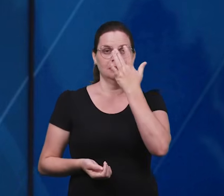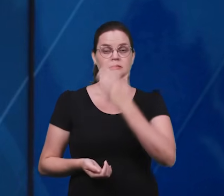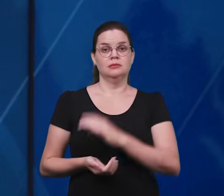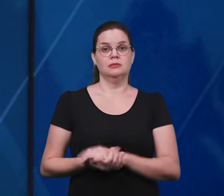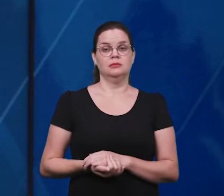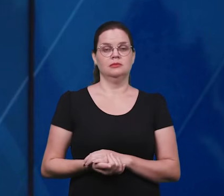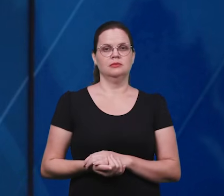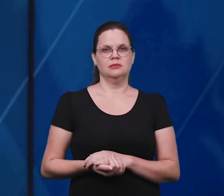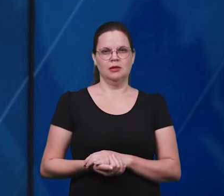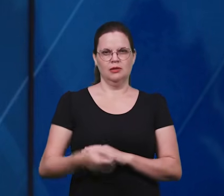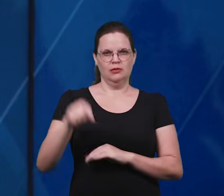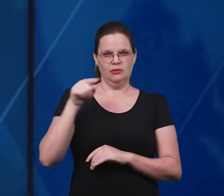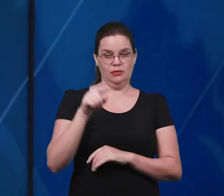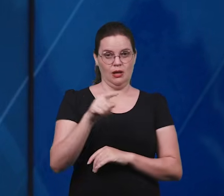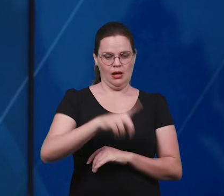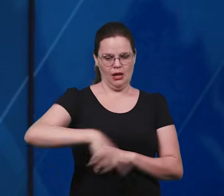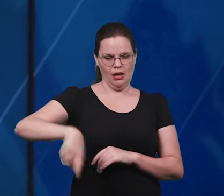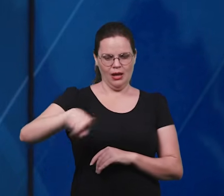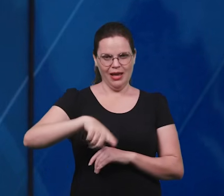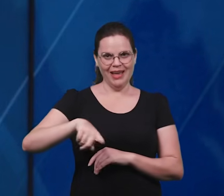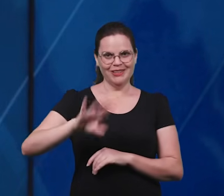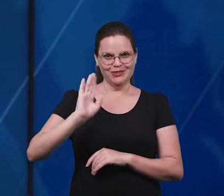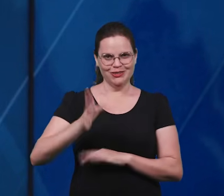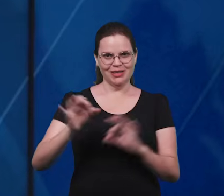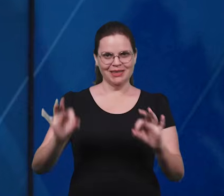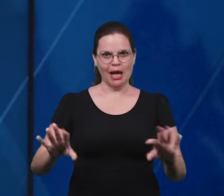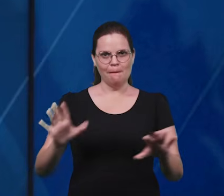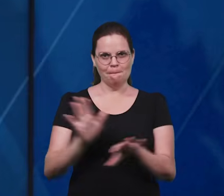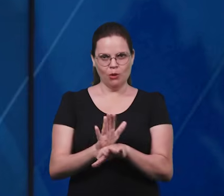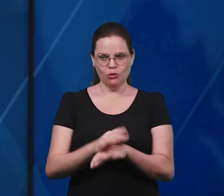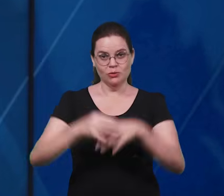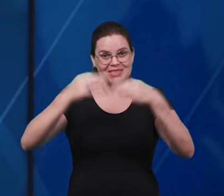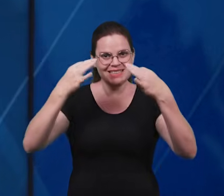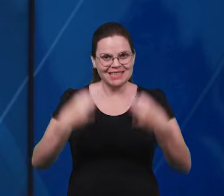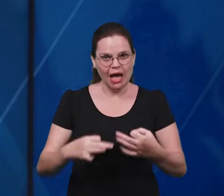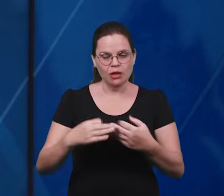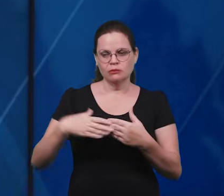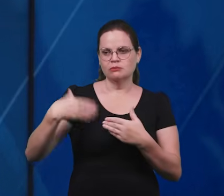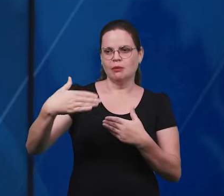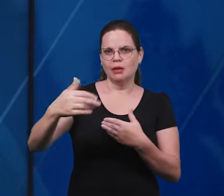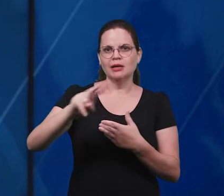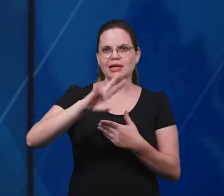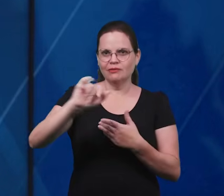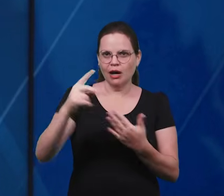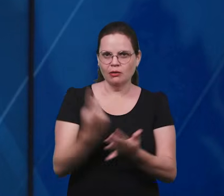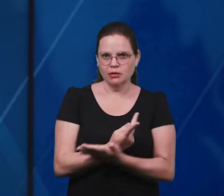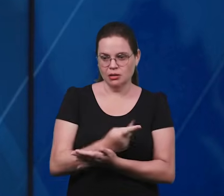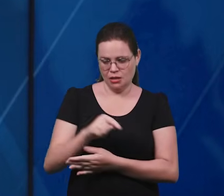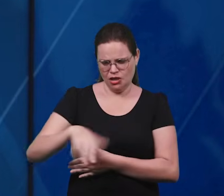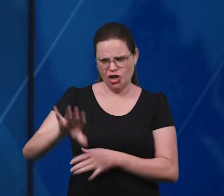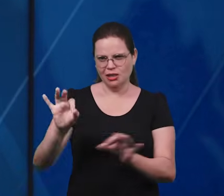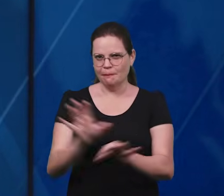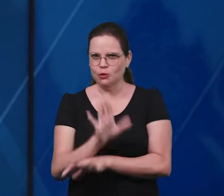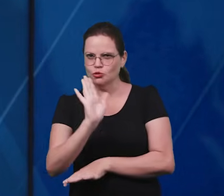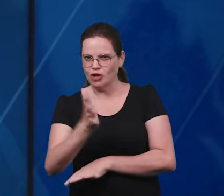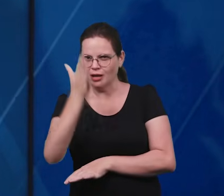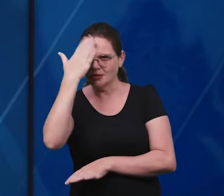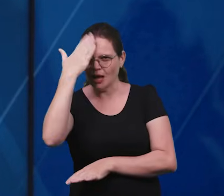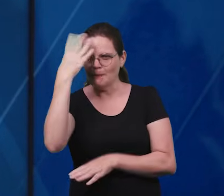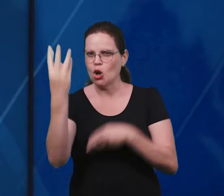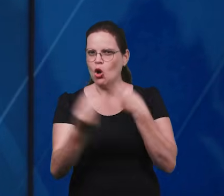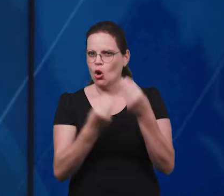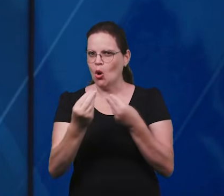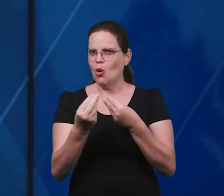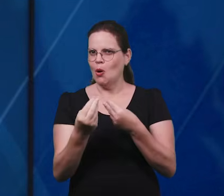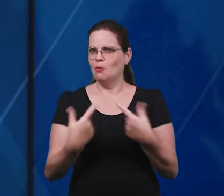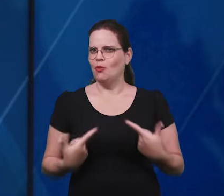Estariam mesmo preparados para enfrentar o que viria à frente deles? Outra pergunta. Haveria